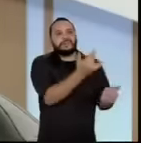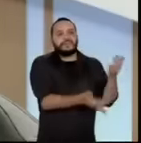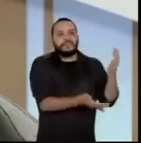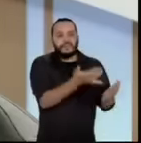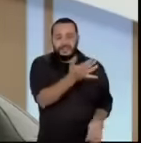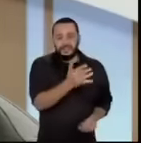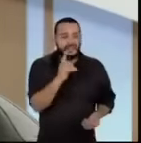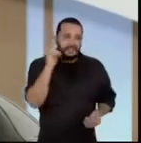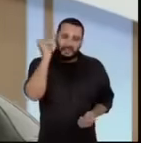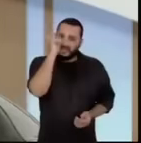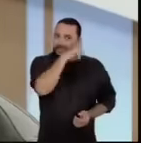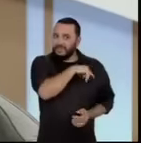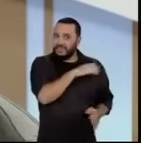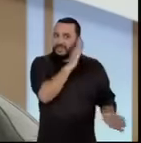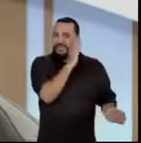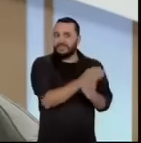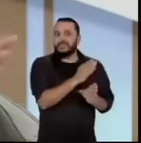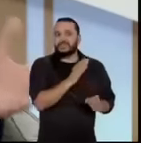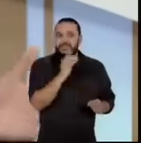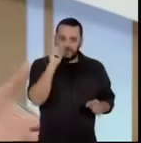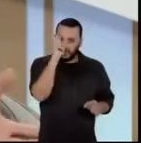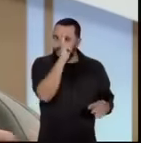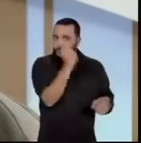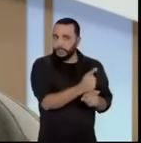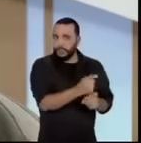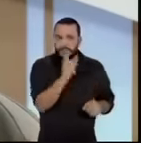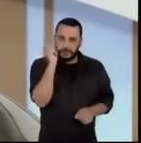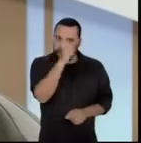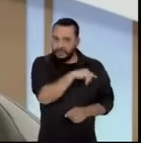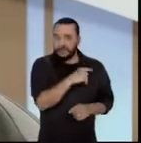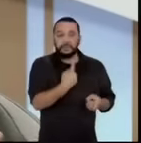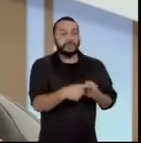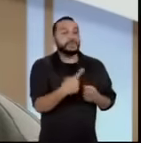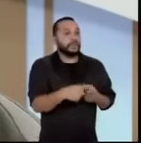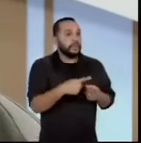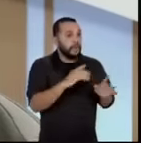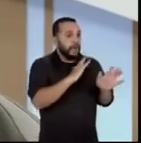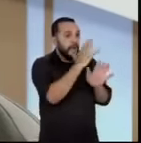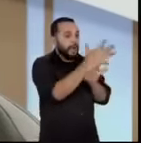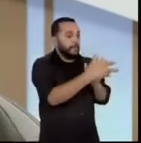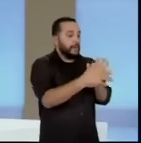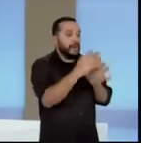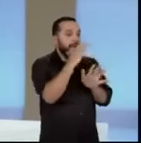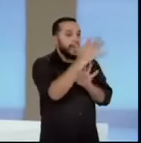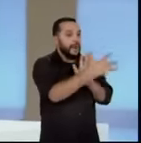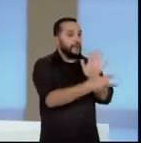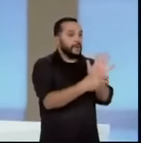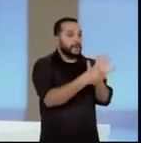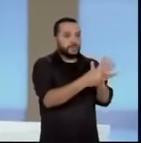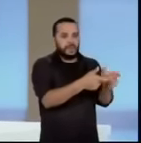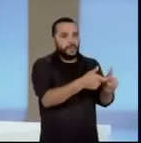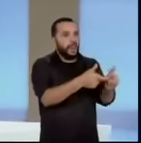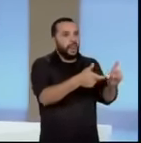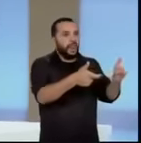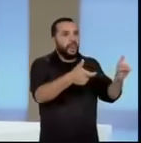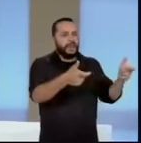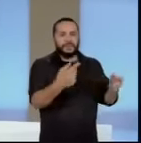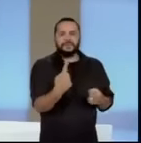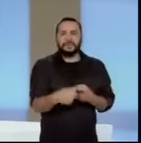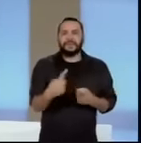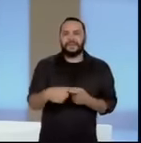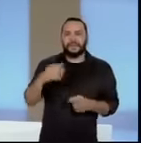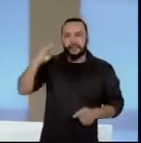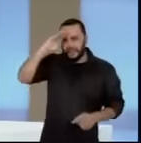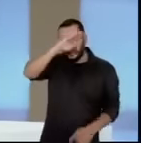de uma concertação criminosa, nós estamos falando de um território bastante grande, na Amazônia como um todo. Mas por que o presidente falou isso, então? Por que ele